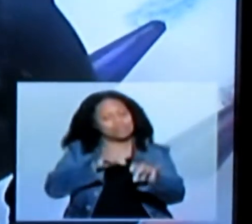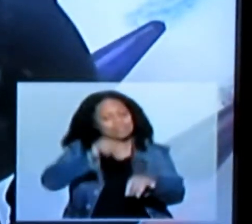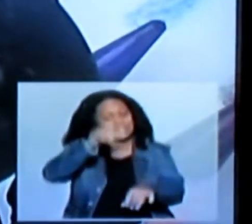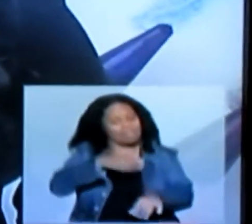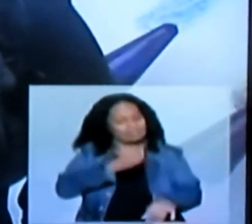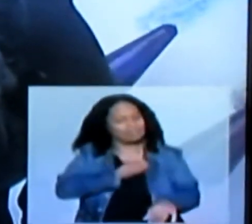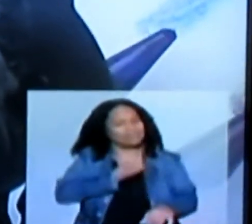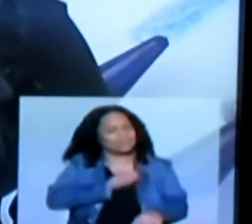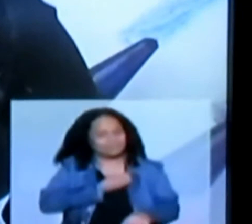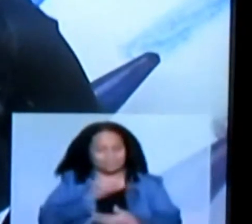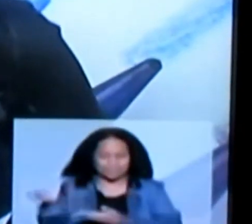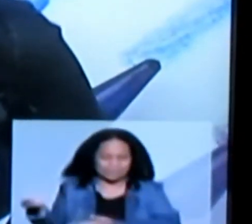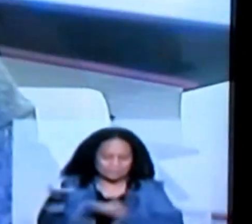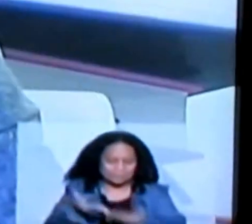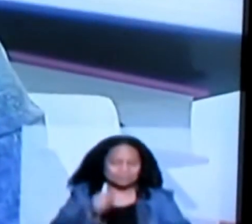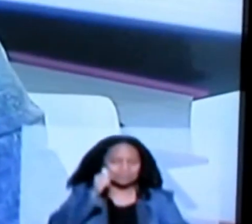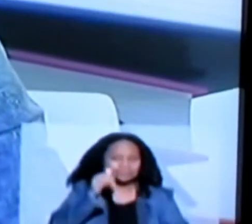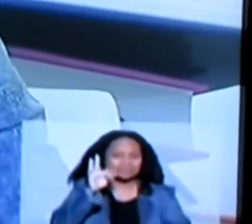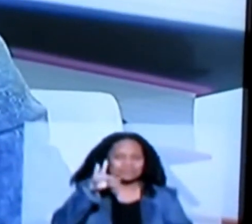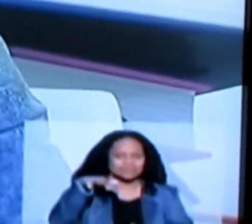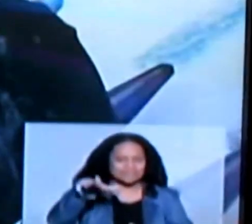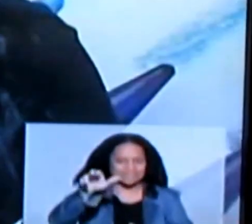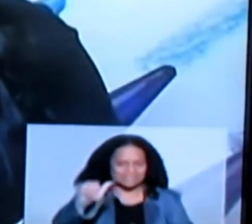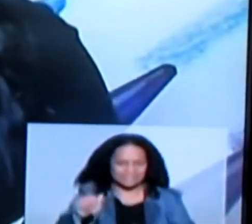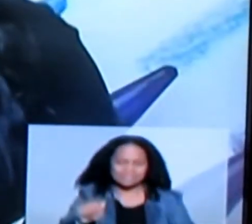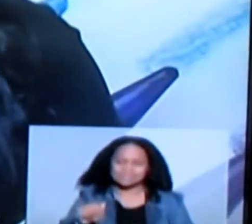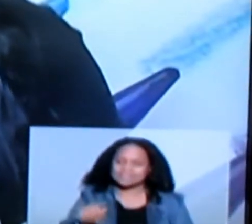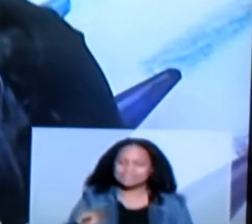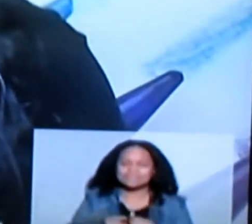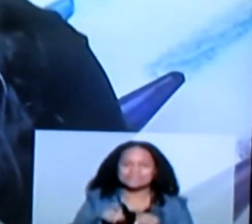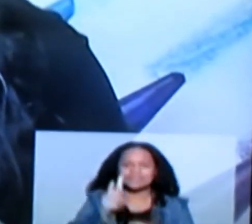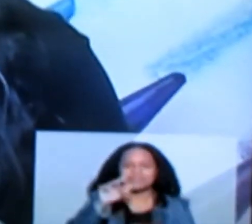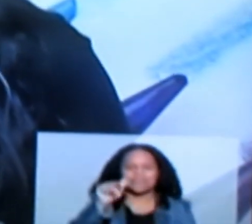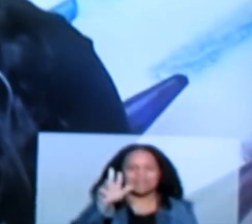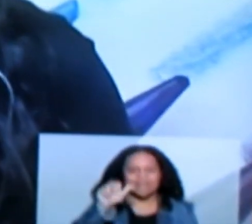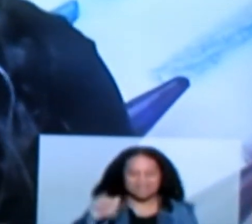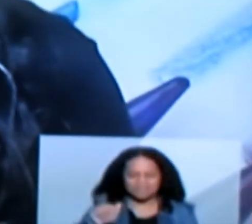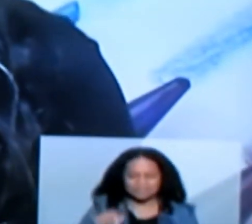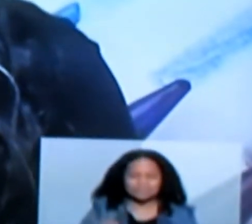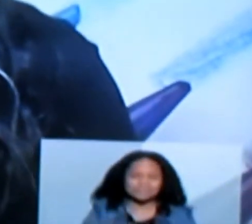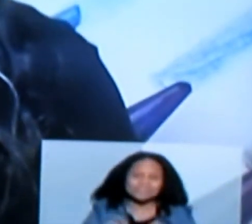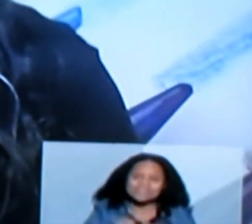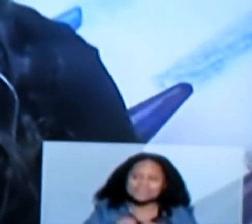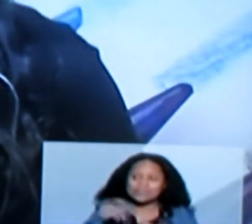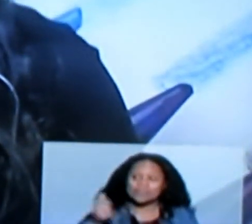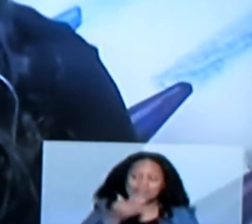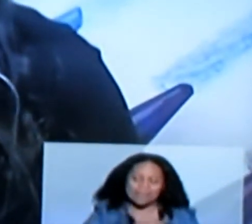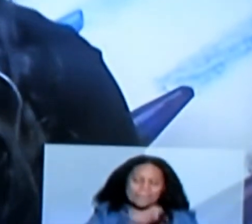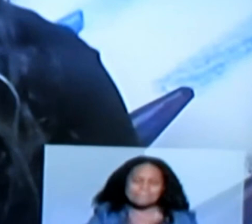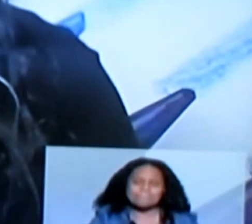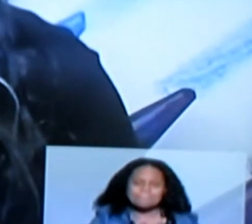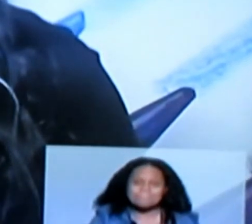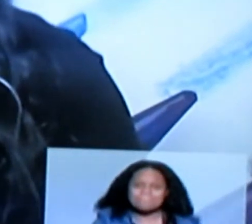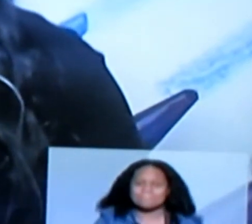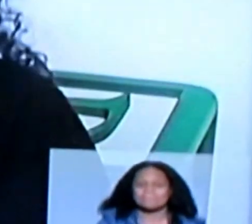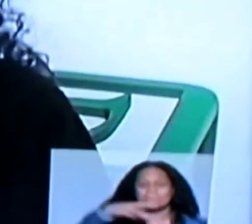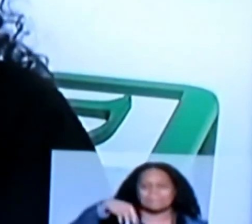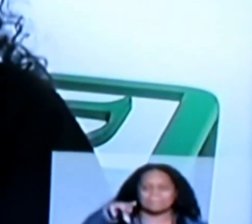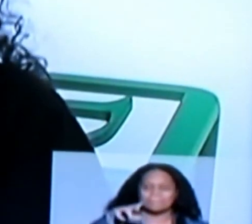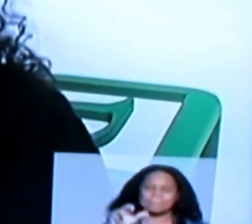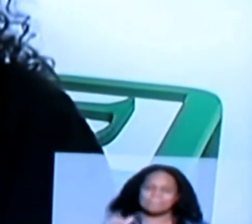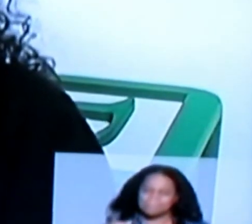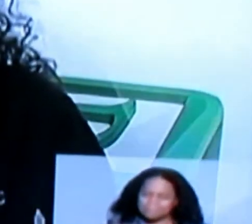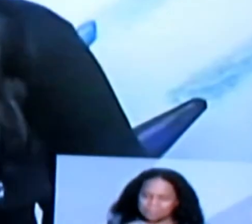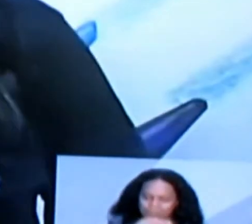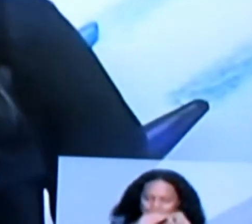viver. Estão aqui comigo as booktubers Thaís Medeiros de Lima e Rafa Fustanho e a fanzoca delas, Maiara